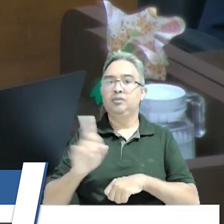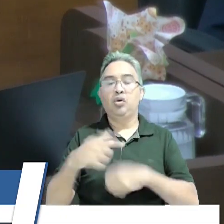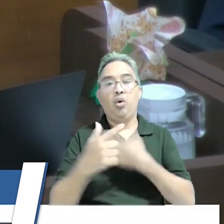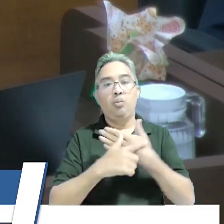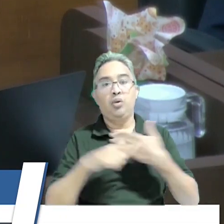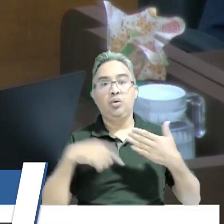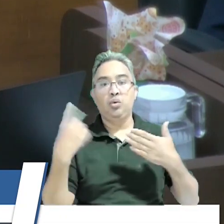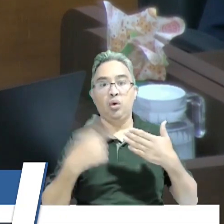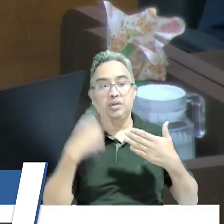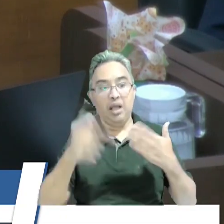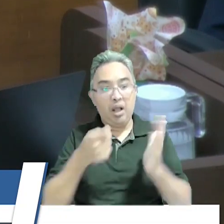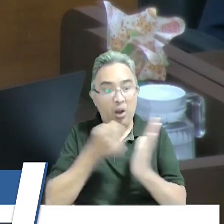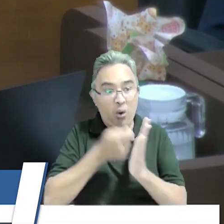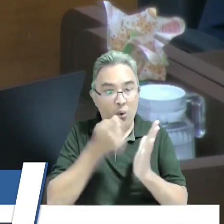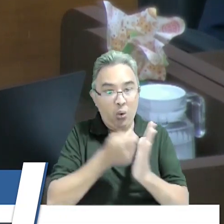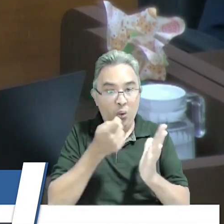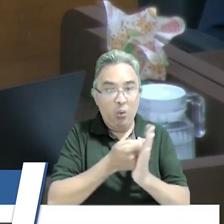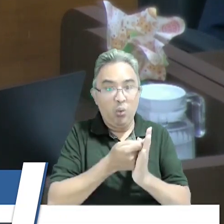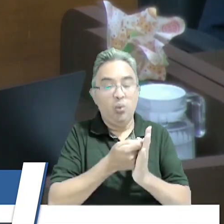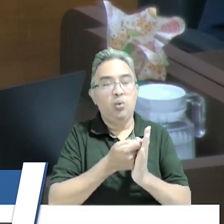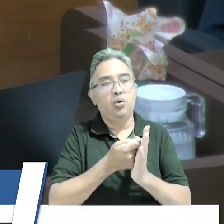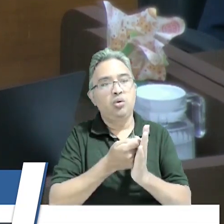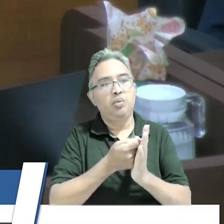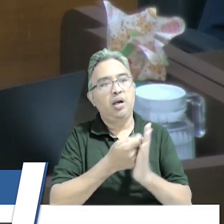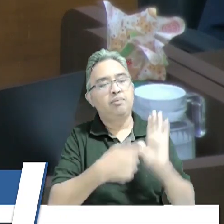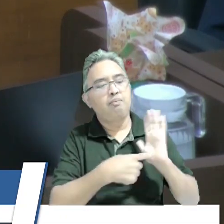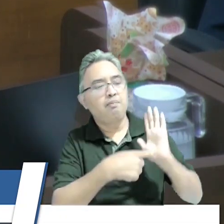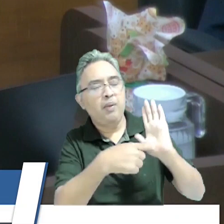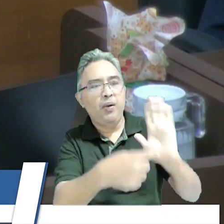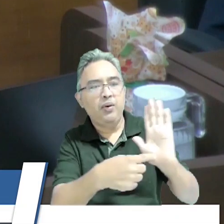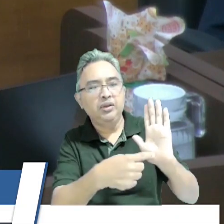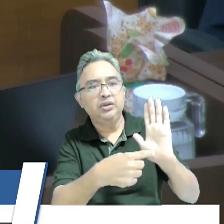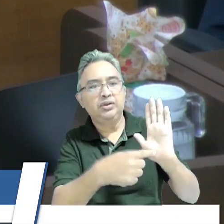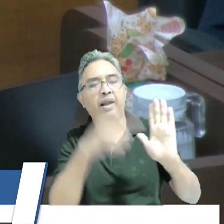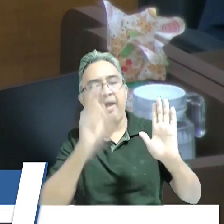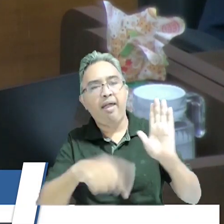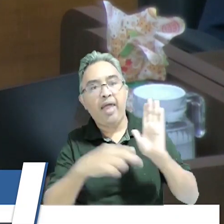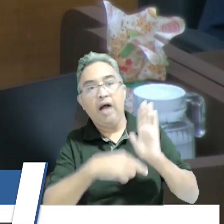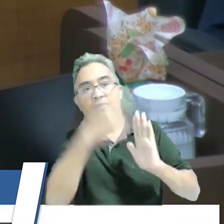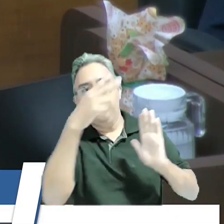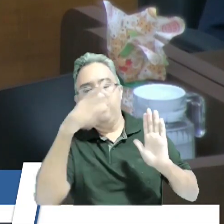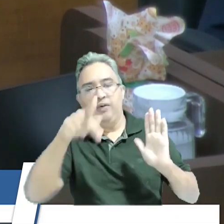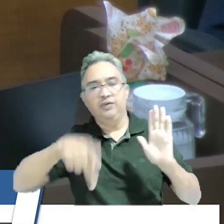cobrar, é estar sempre fazendo a voz do povo